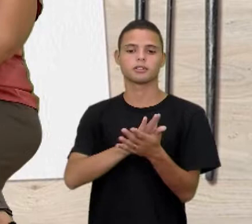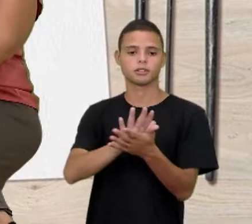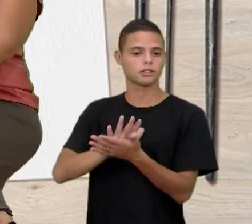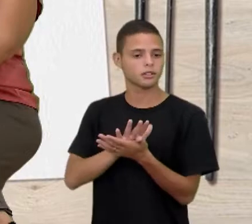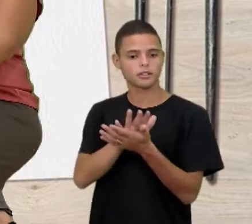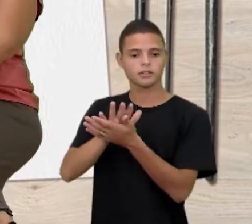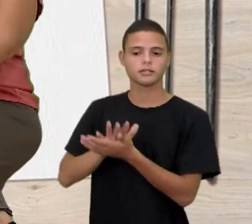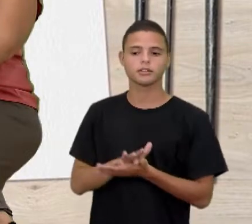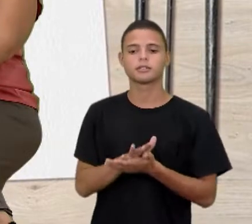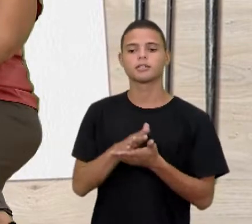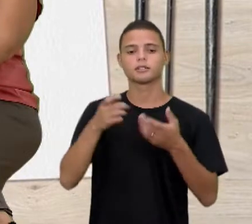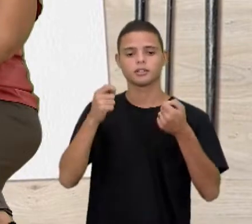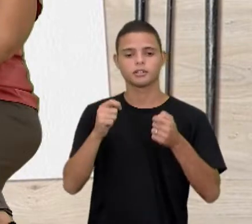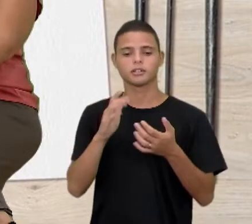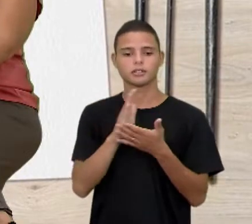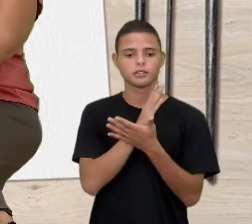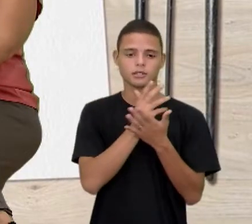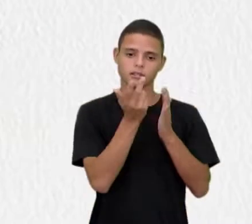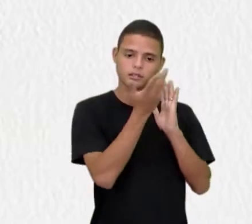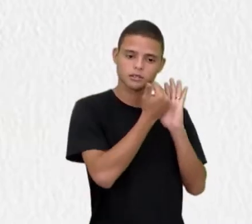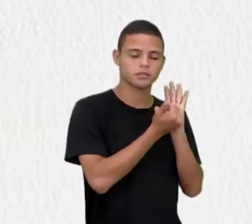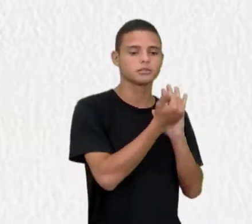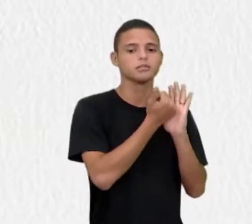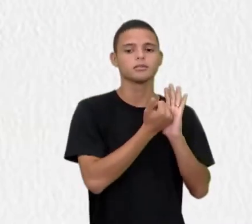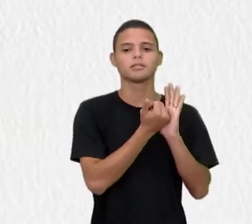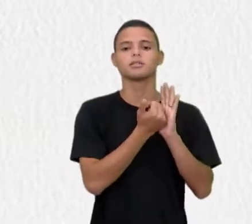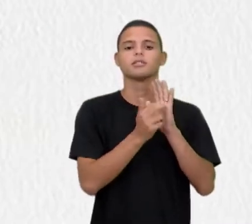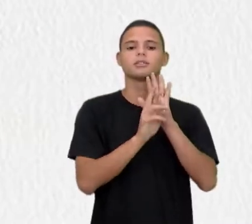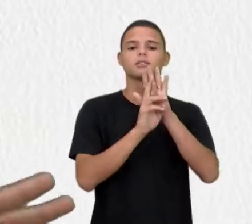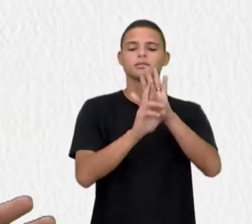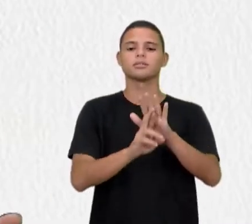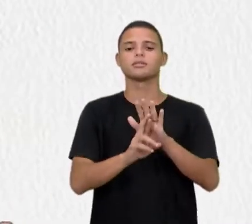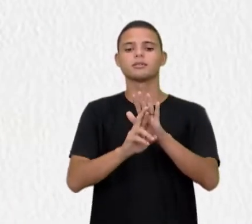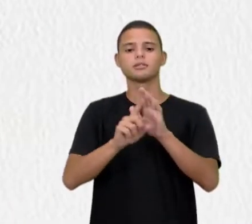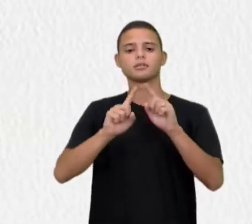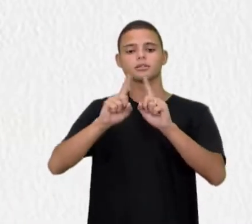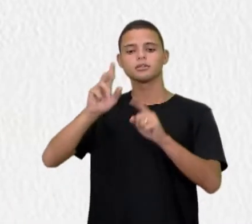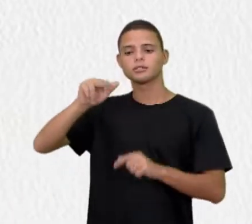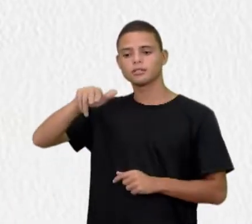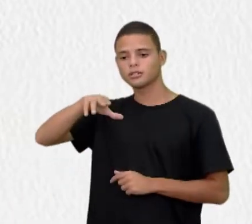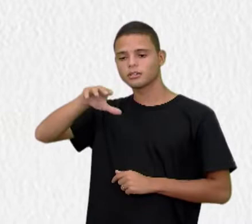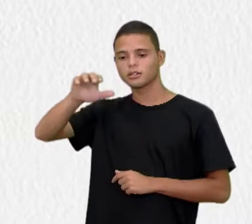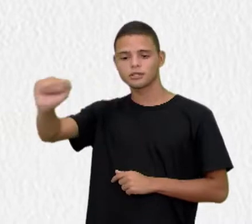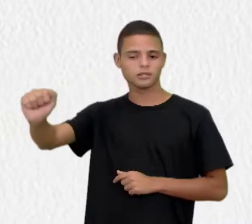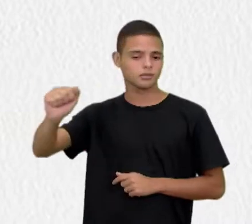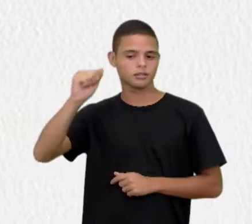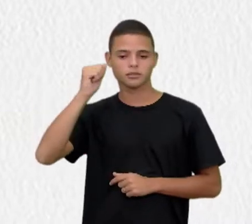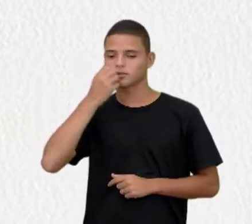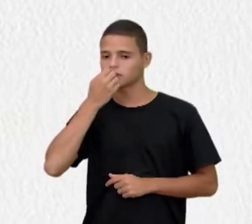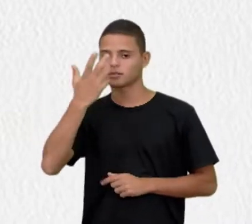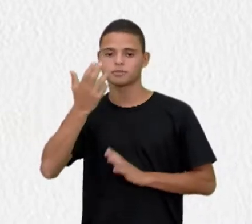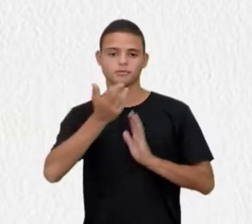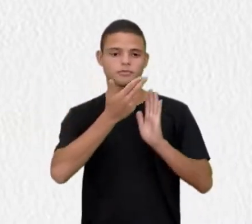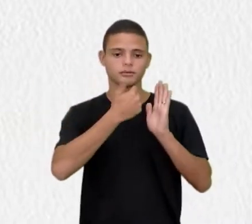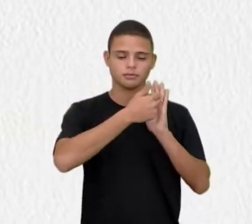tinha que fazer alguns desenhos representando, mas eu nunca fui boa desenhando. E aí uma pesquisa sobre uma